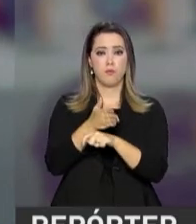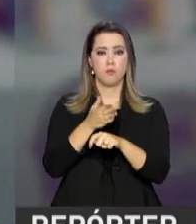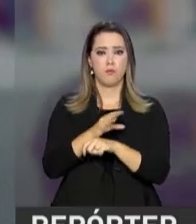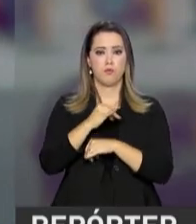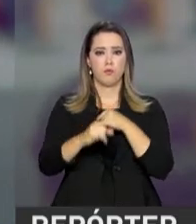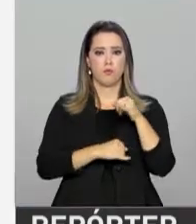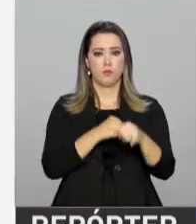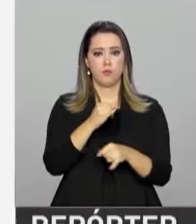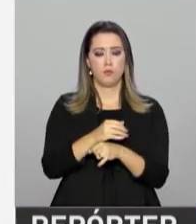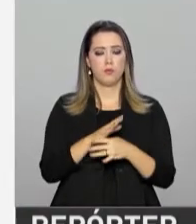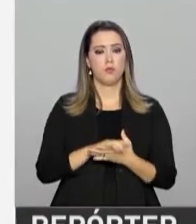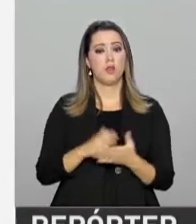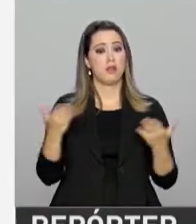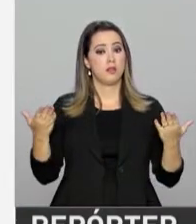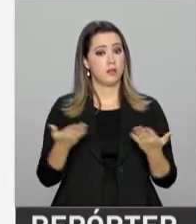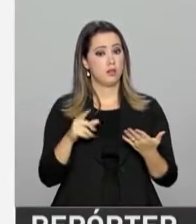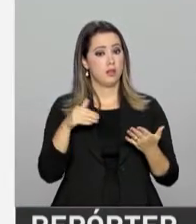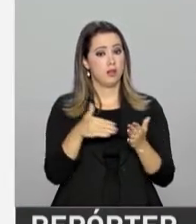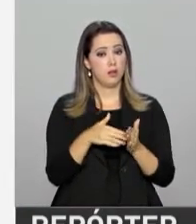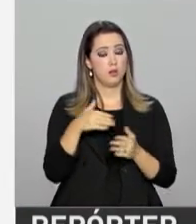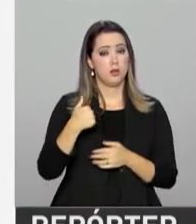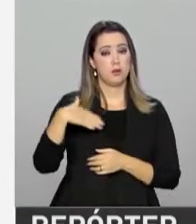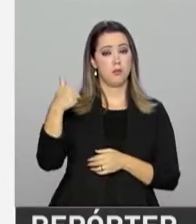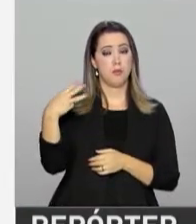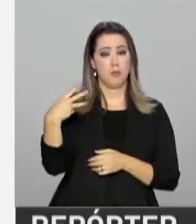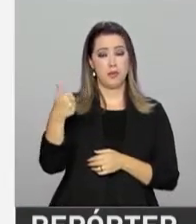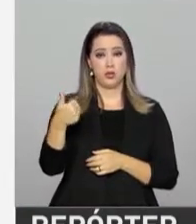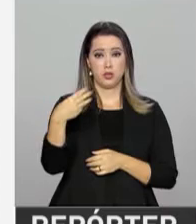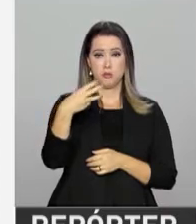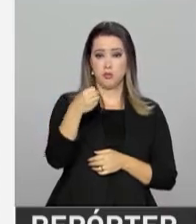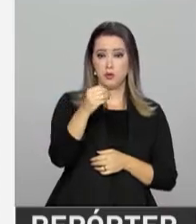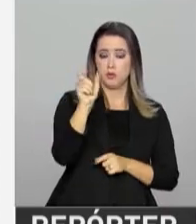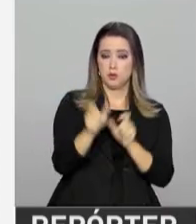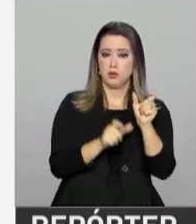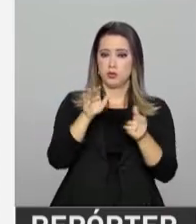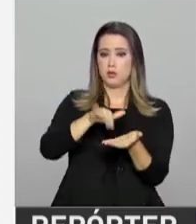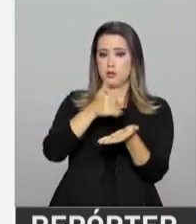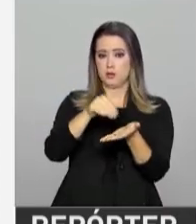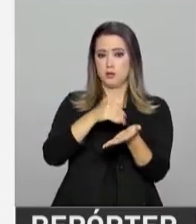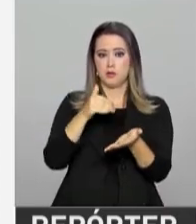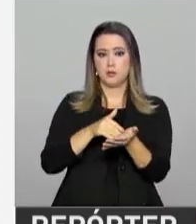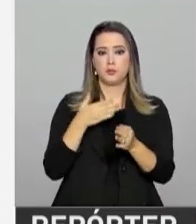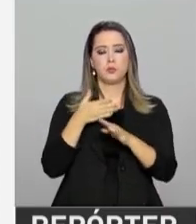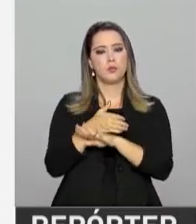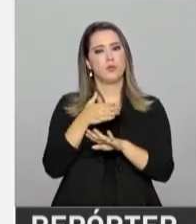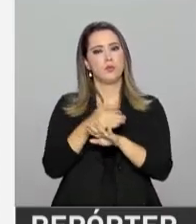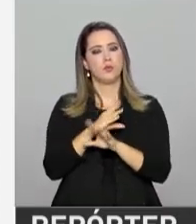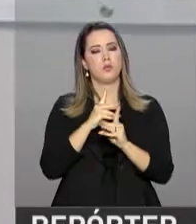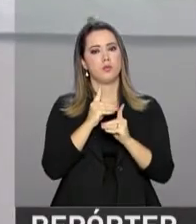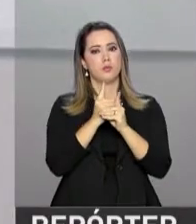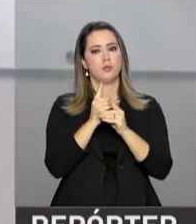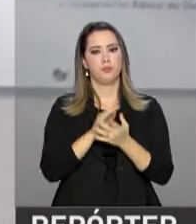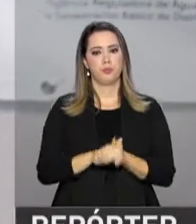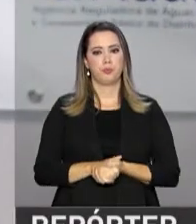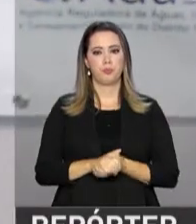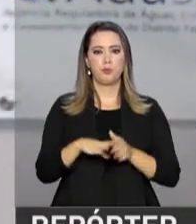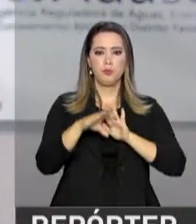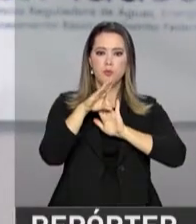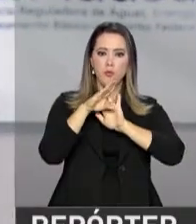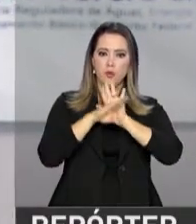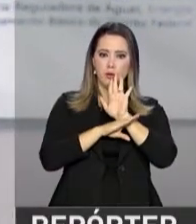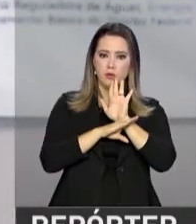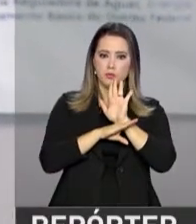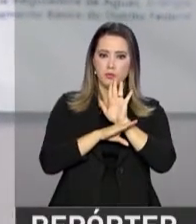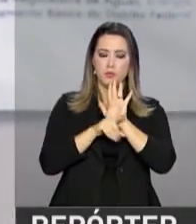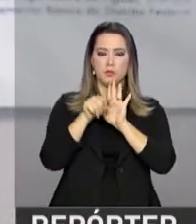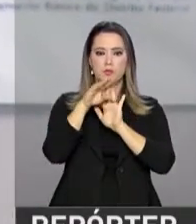internet até agora mais de 1300 pessoas já se inscreveram para participar do encontro a programação do